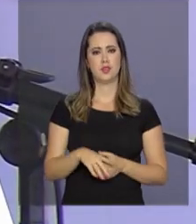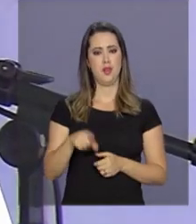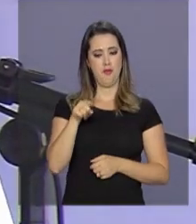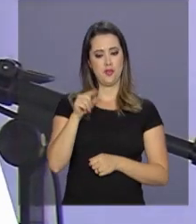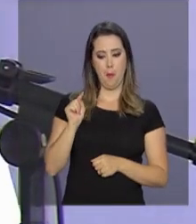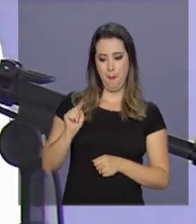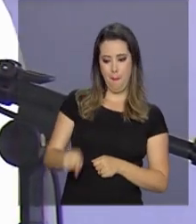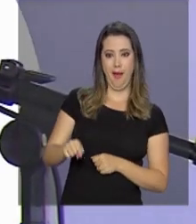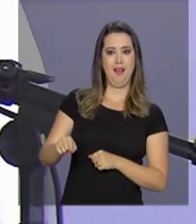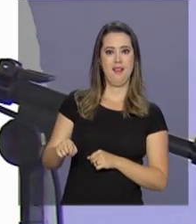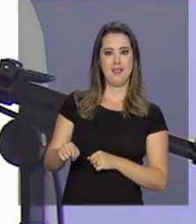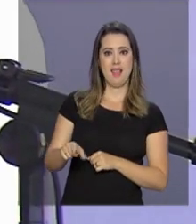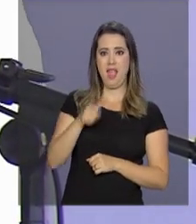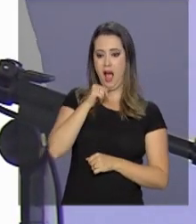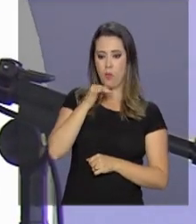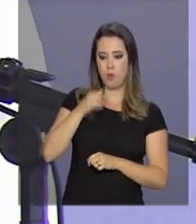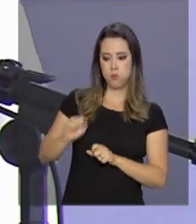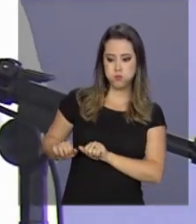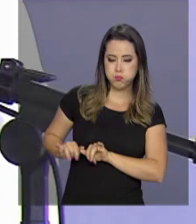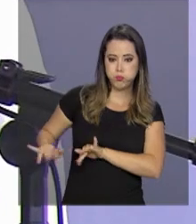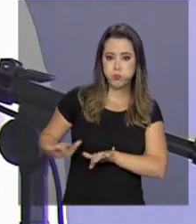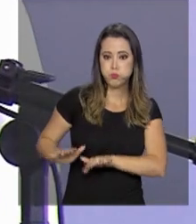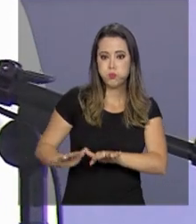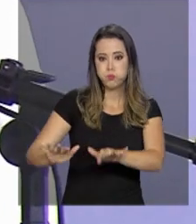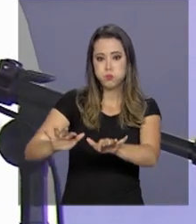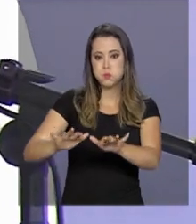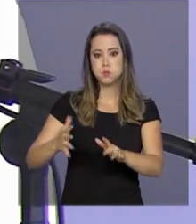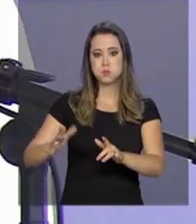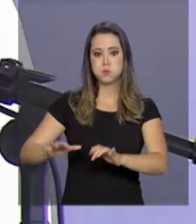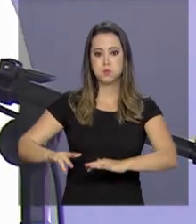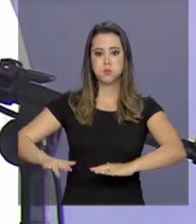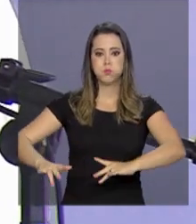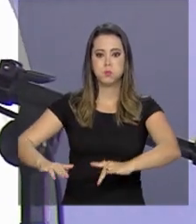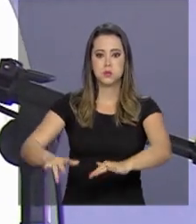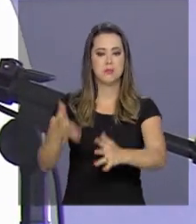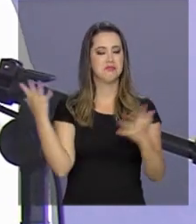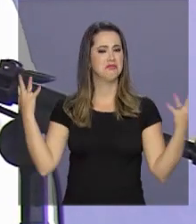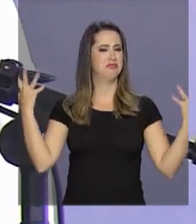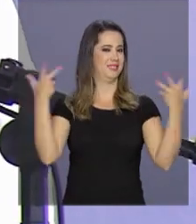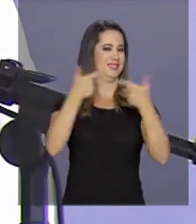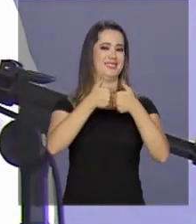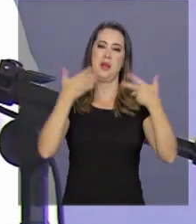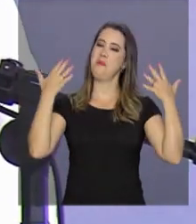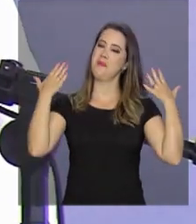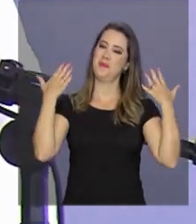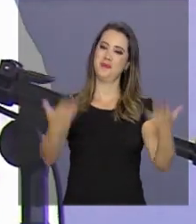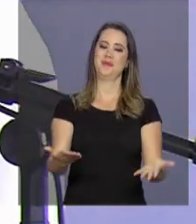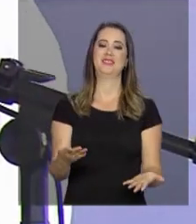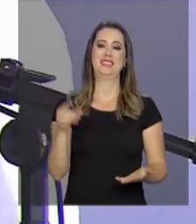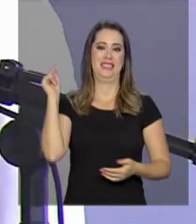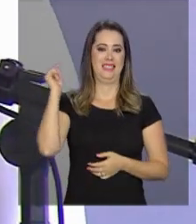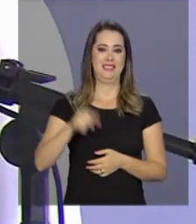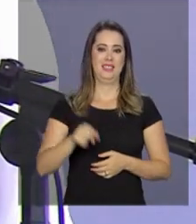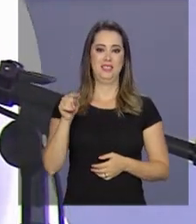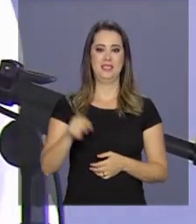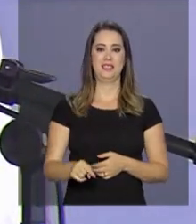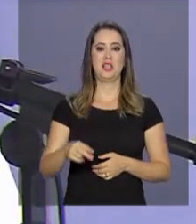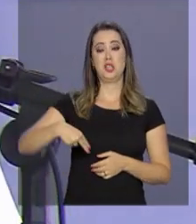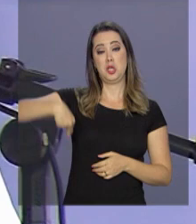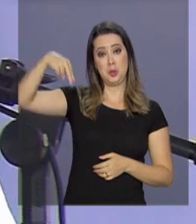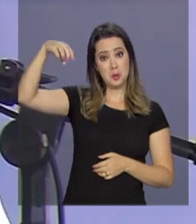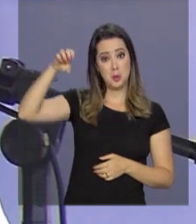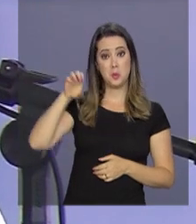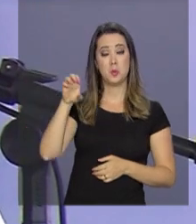e aquela enxurrada e enchente de água não é uma coisa extraordinária aqui no nordeste